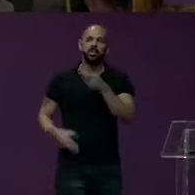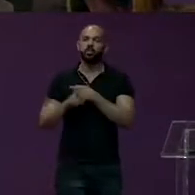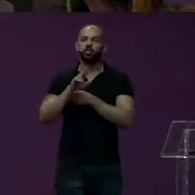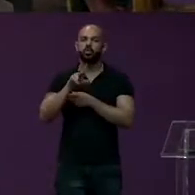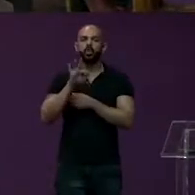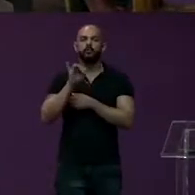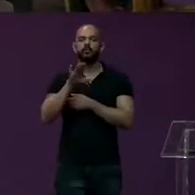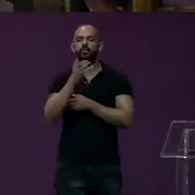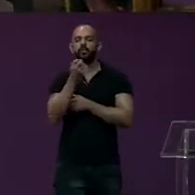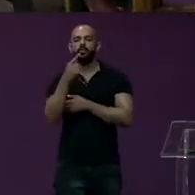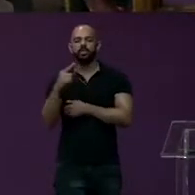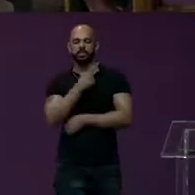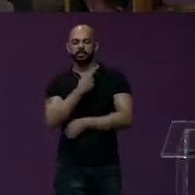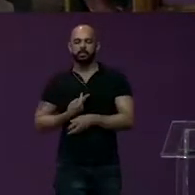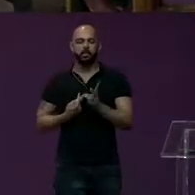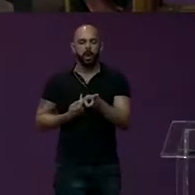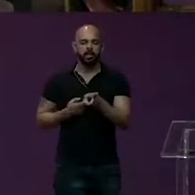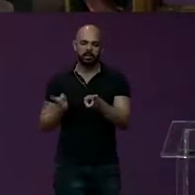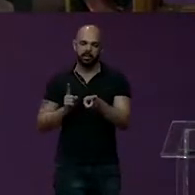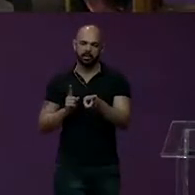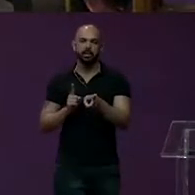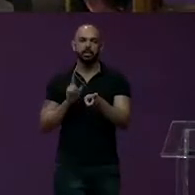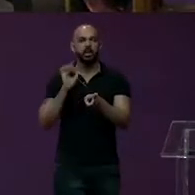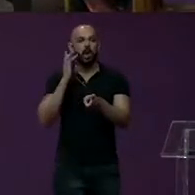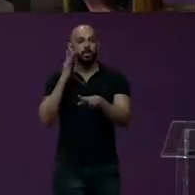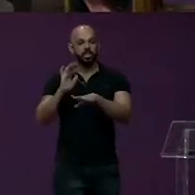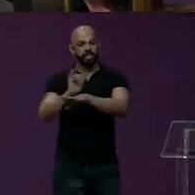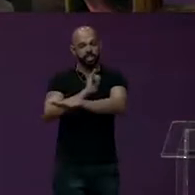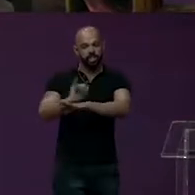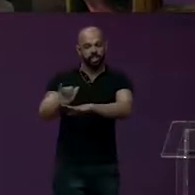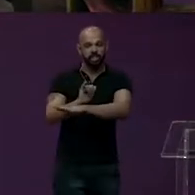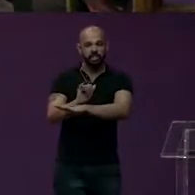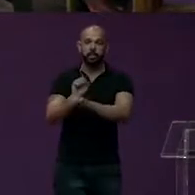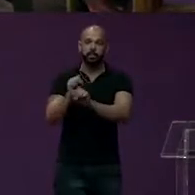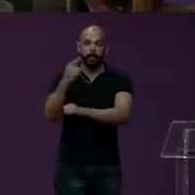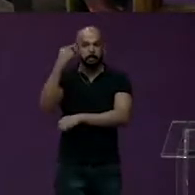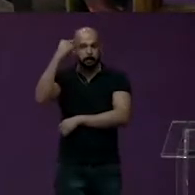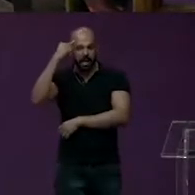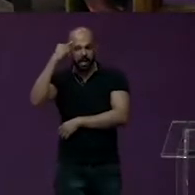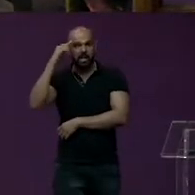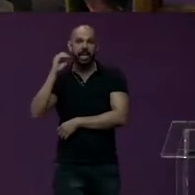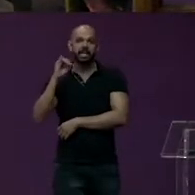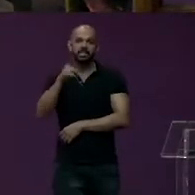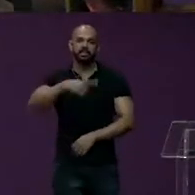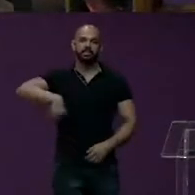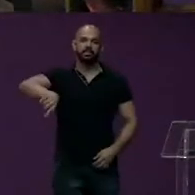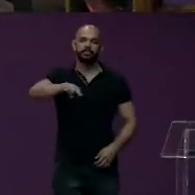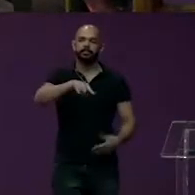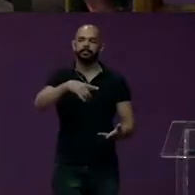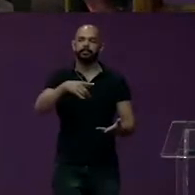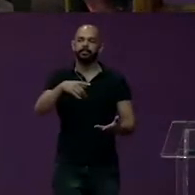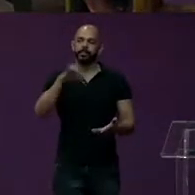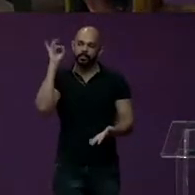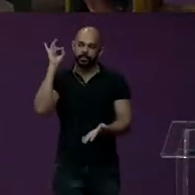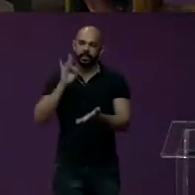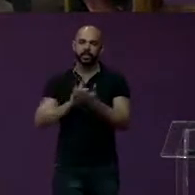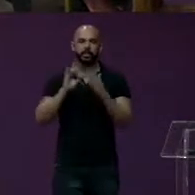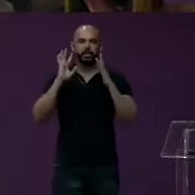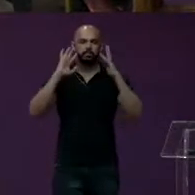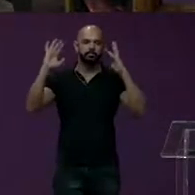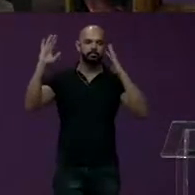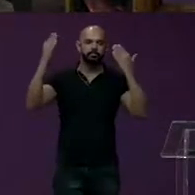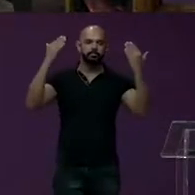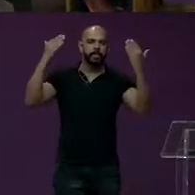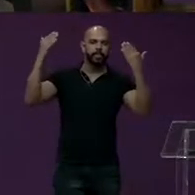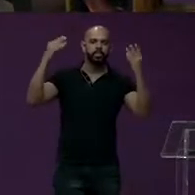uma função de presidente manter. Então, acho que as estratégias só podem ser pensadas se nós fizermos realmente se nós